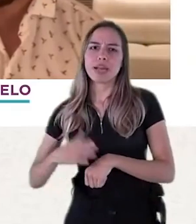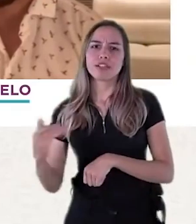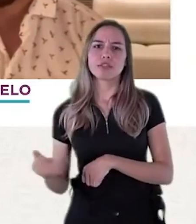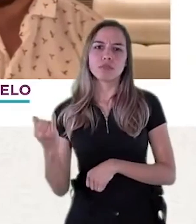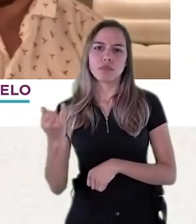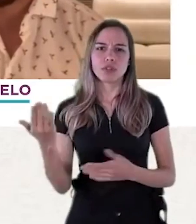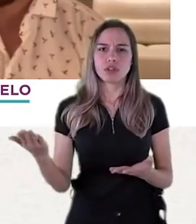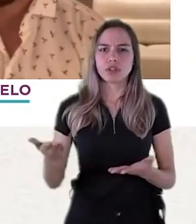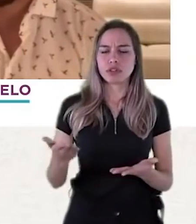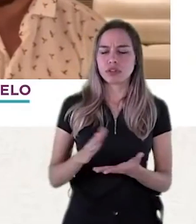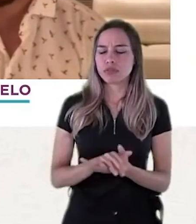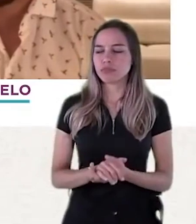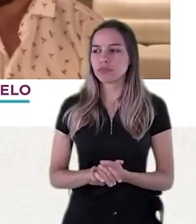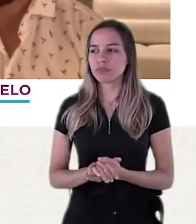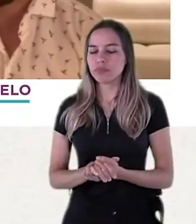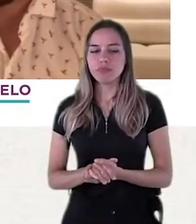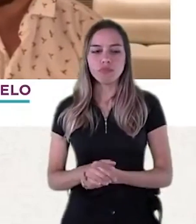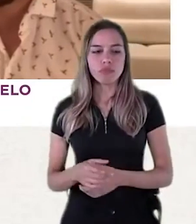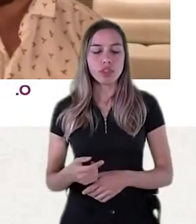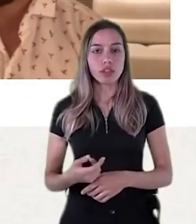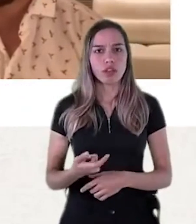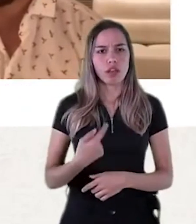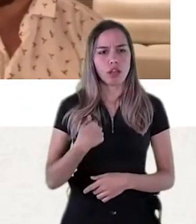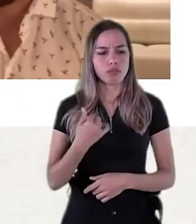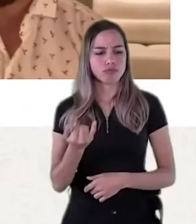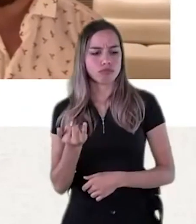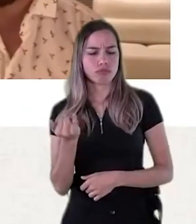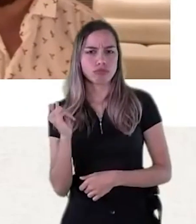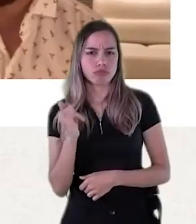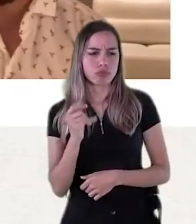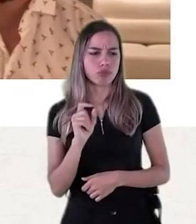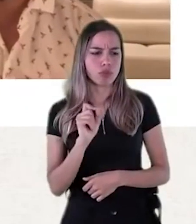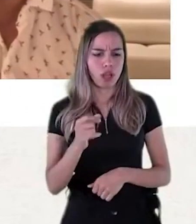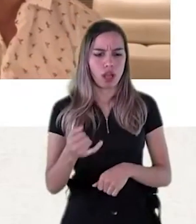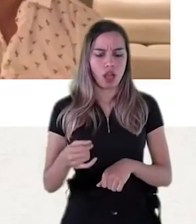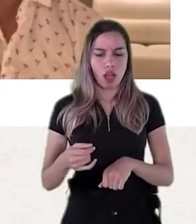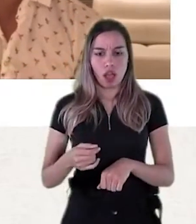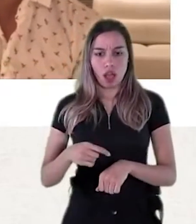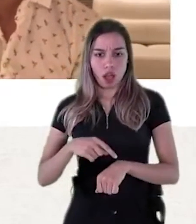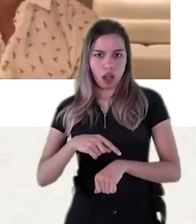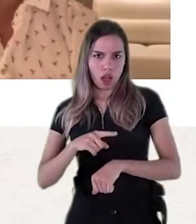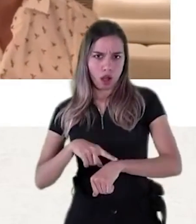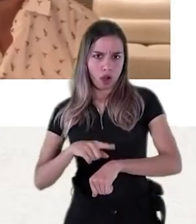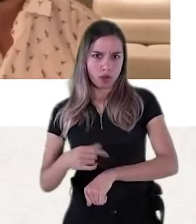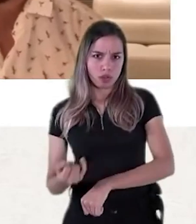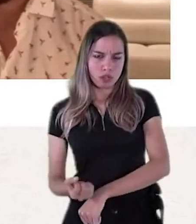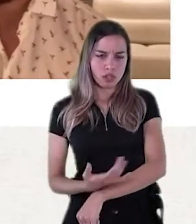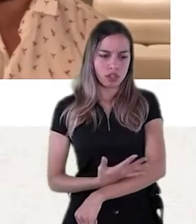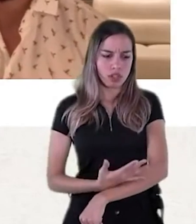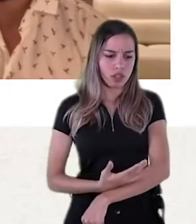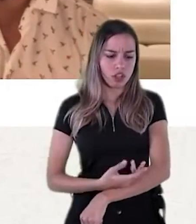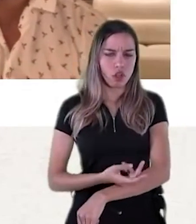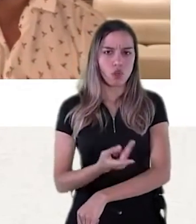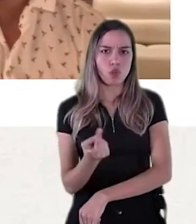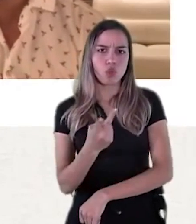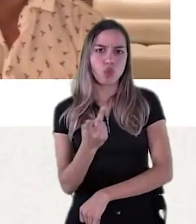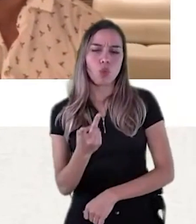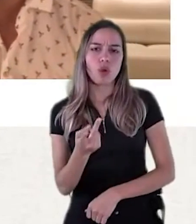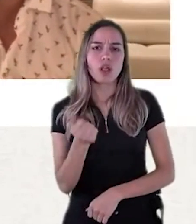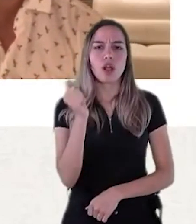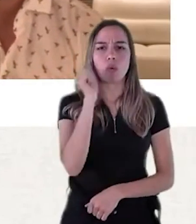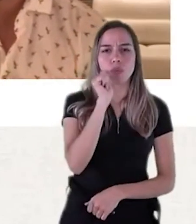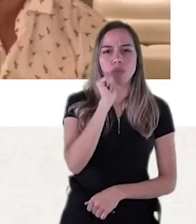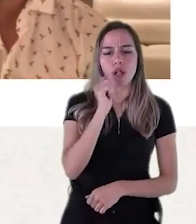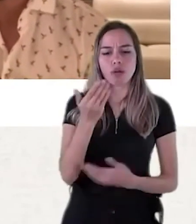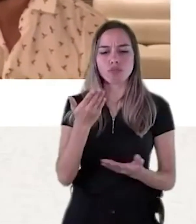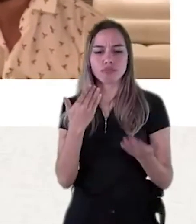da Essência um romance no qual duas mulheres conversam, uma às vésperas da morte, sobre tantas